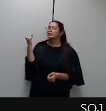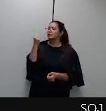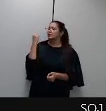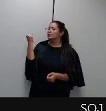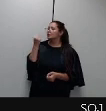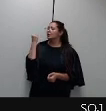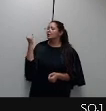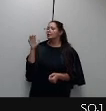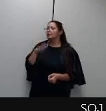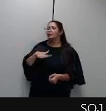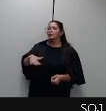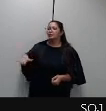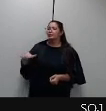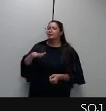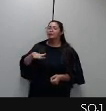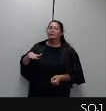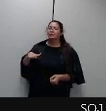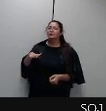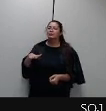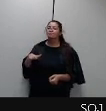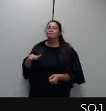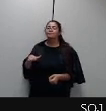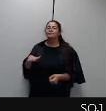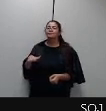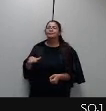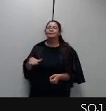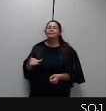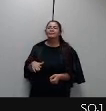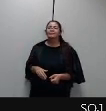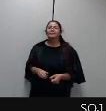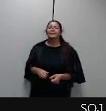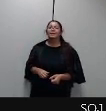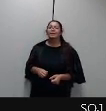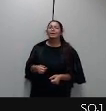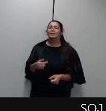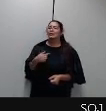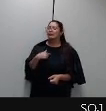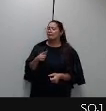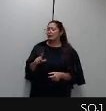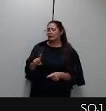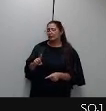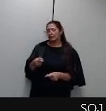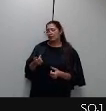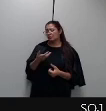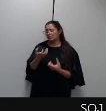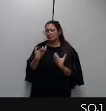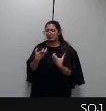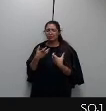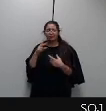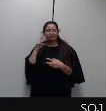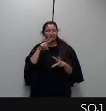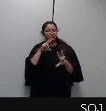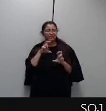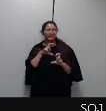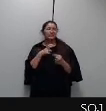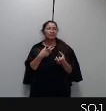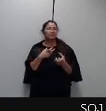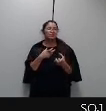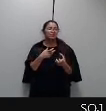mas com relação ao agradar Municipalidade extrapolando eu que não há nenhuma divergência ninguém manifesta divergência quer dizer